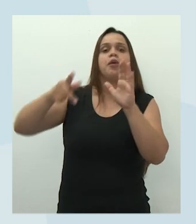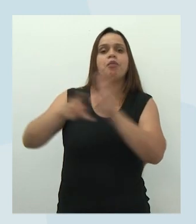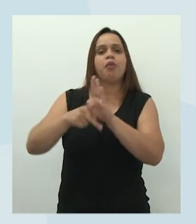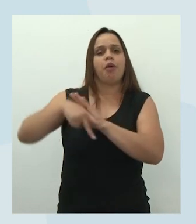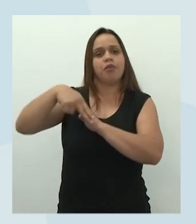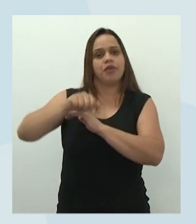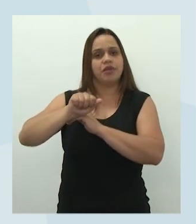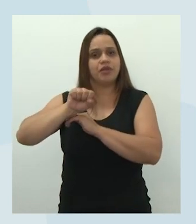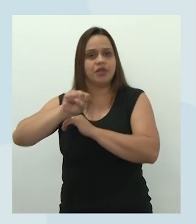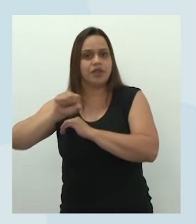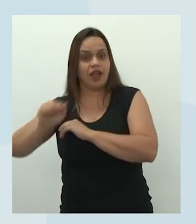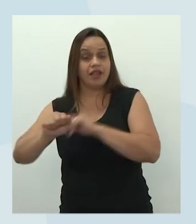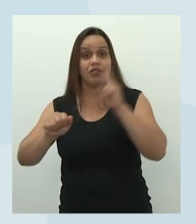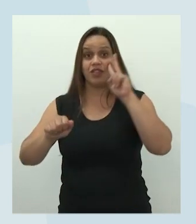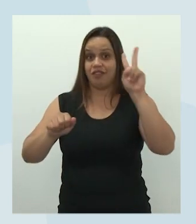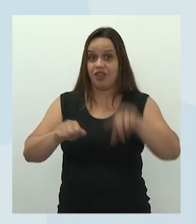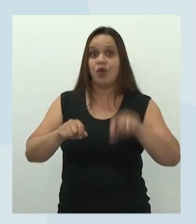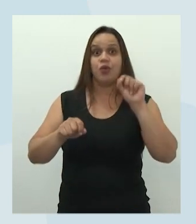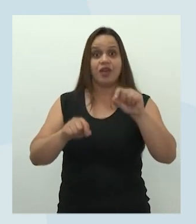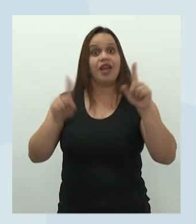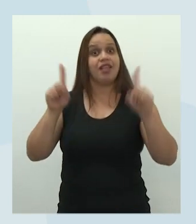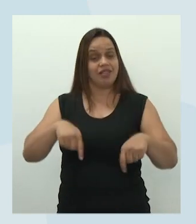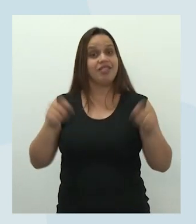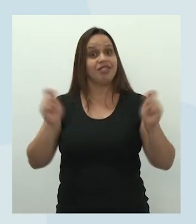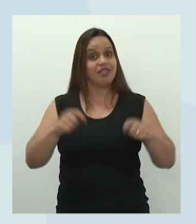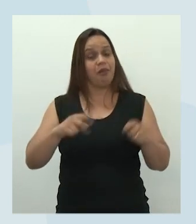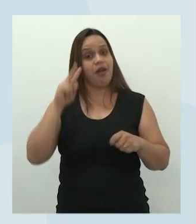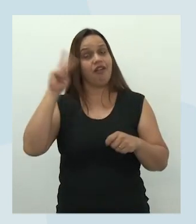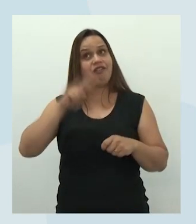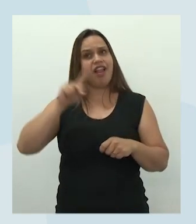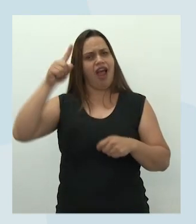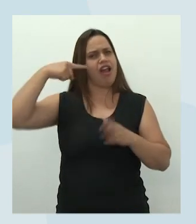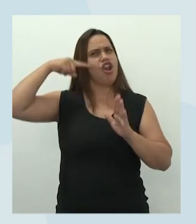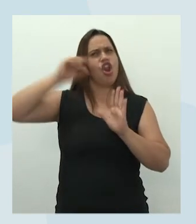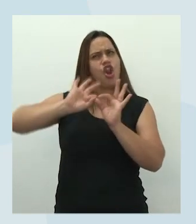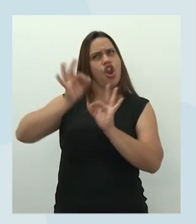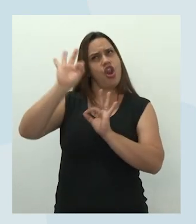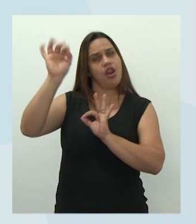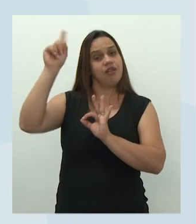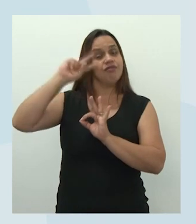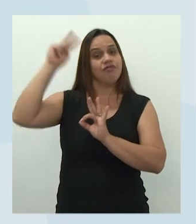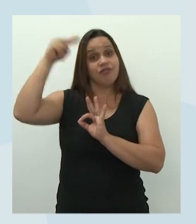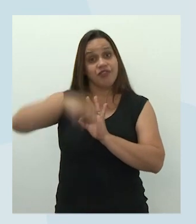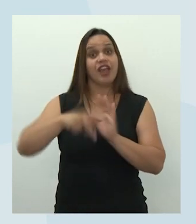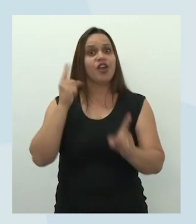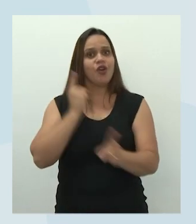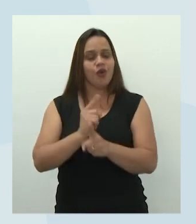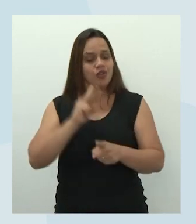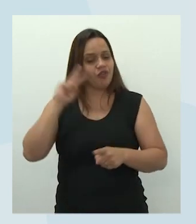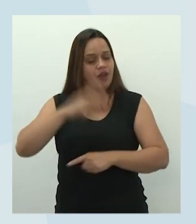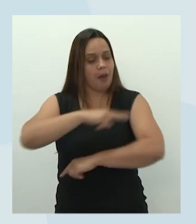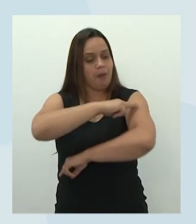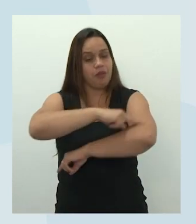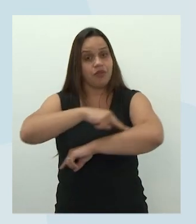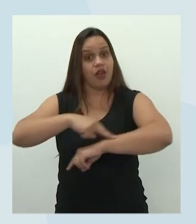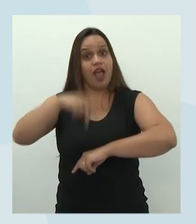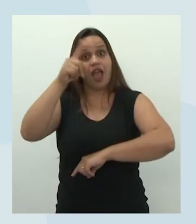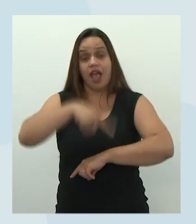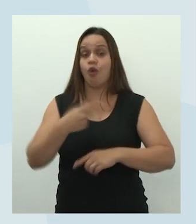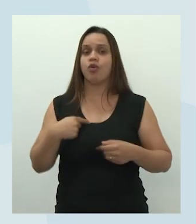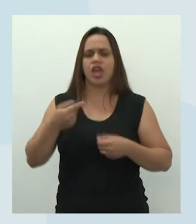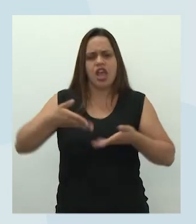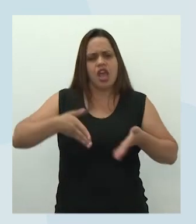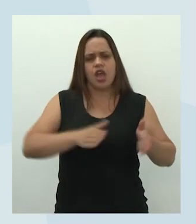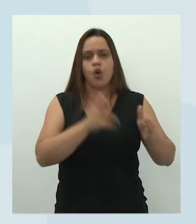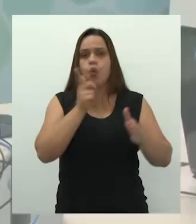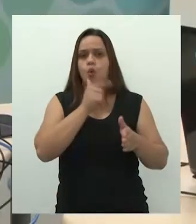visto do espaço, inclusive o seu delta lá na parte superior da imagem aí. Então, é um rio muito